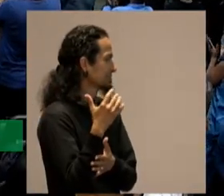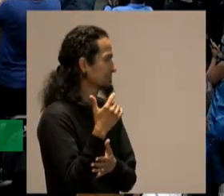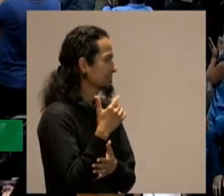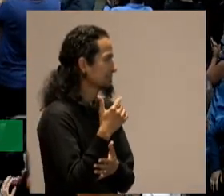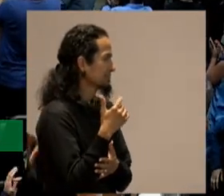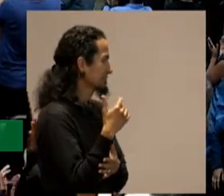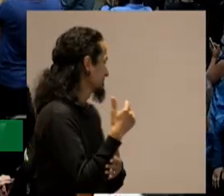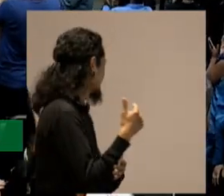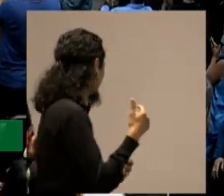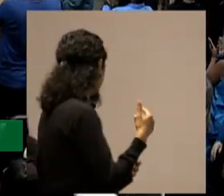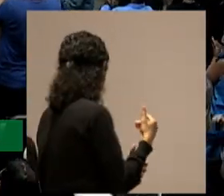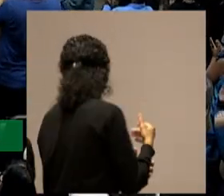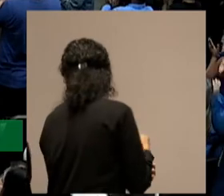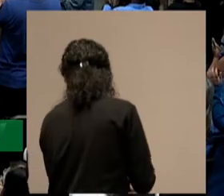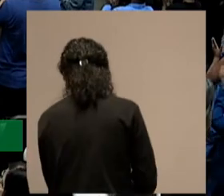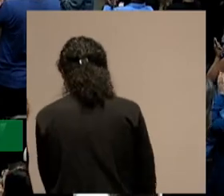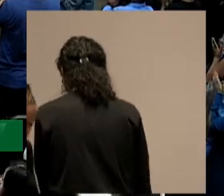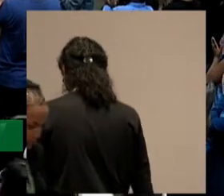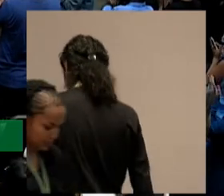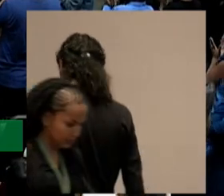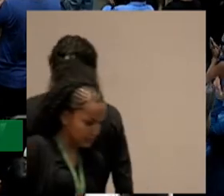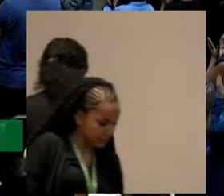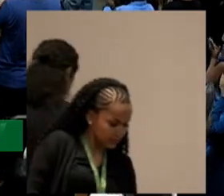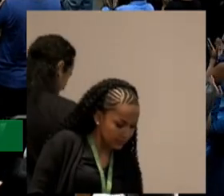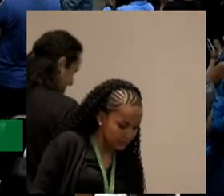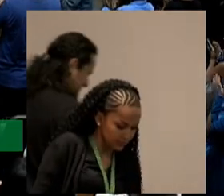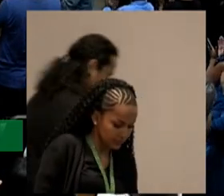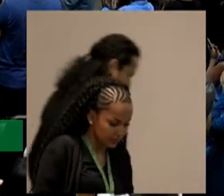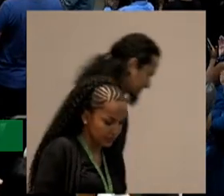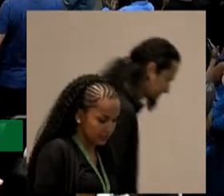Muito obrigada, gente. Obrigada.